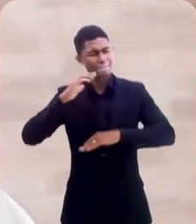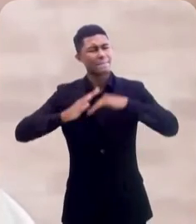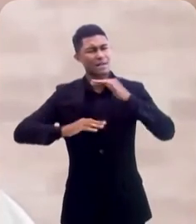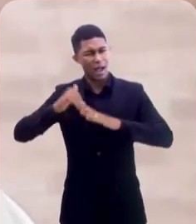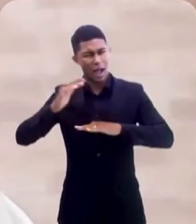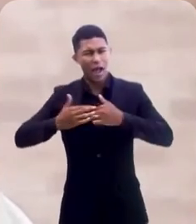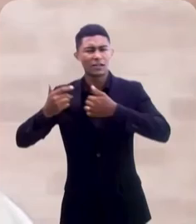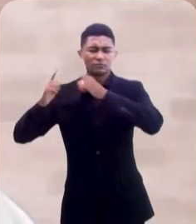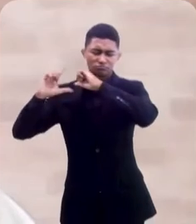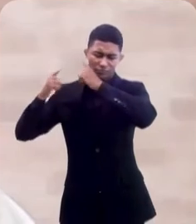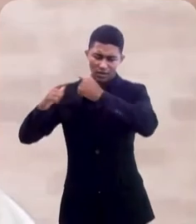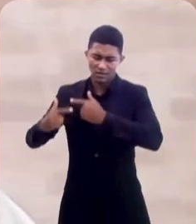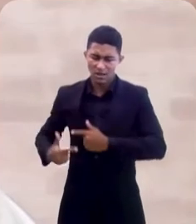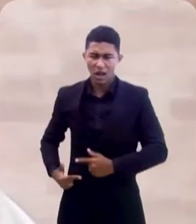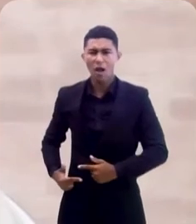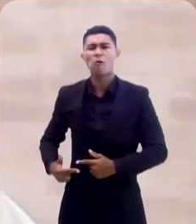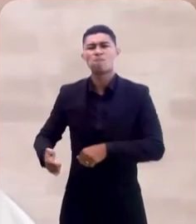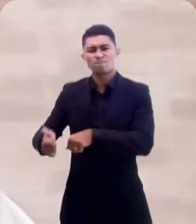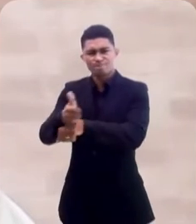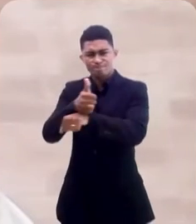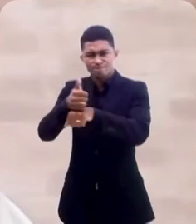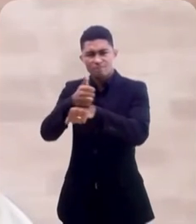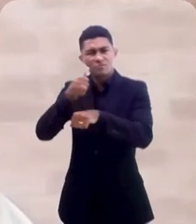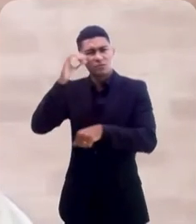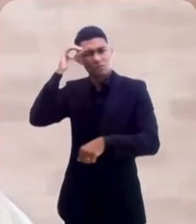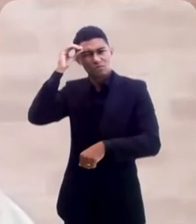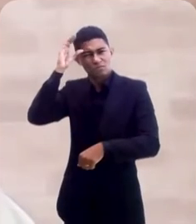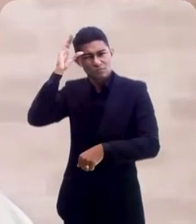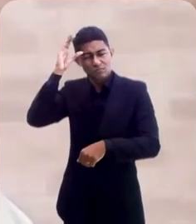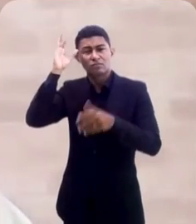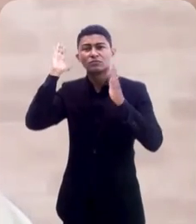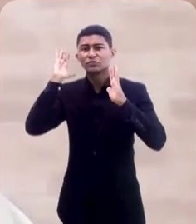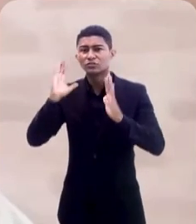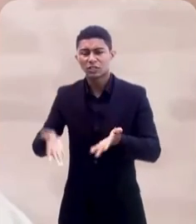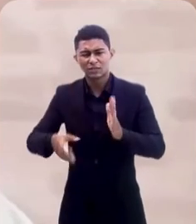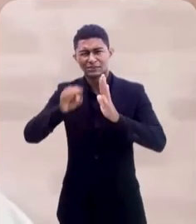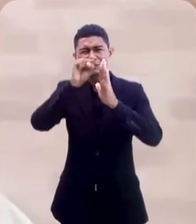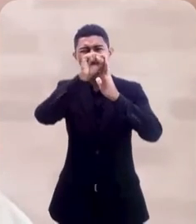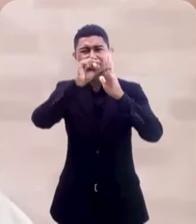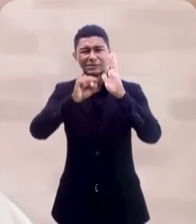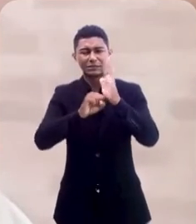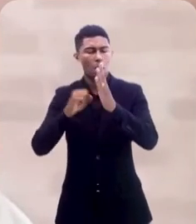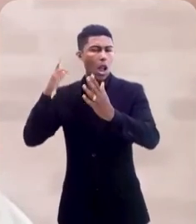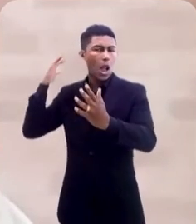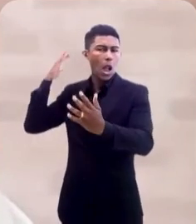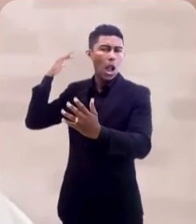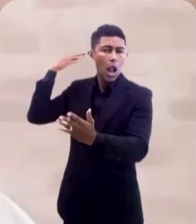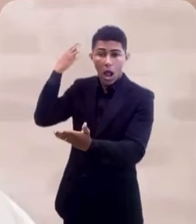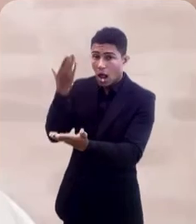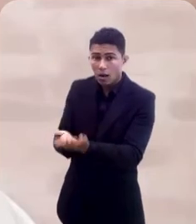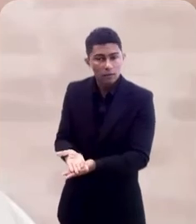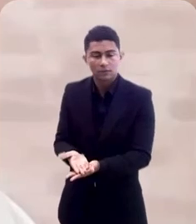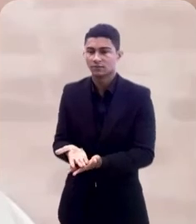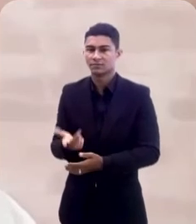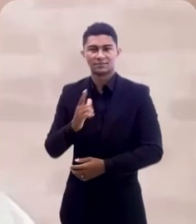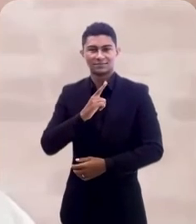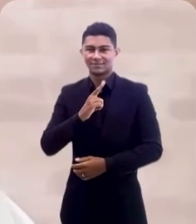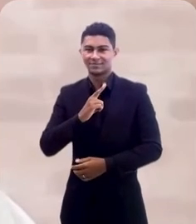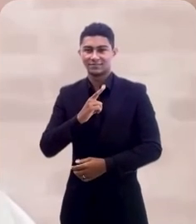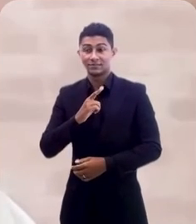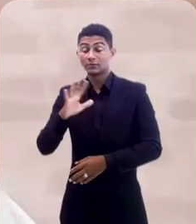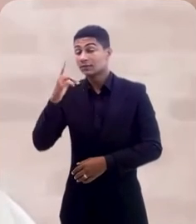conhecimento, tradição, que entram pelos séculos passados atrás. É